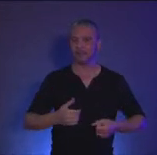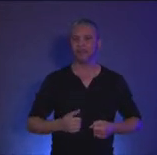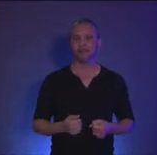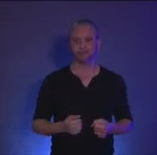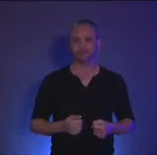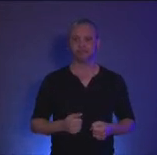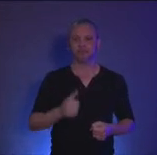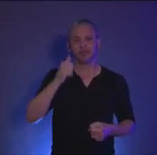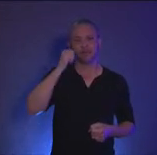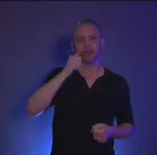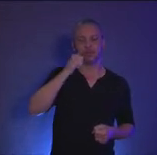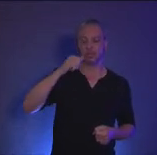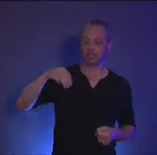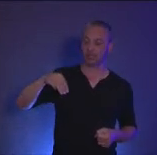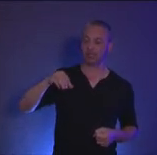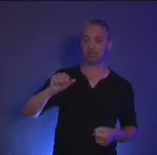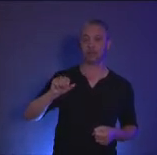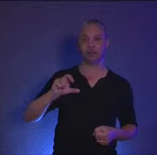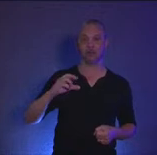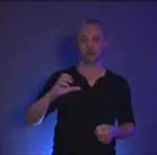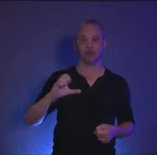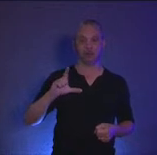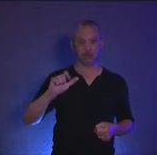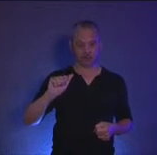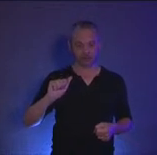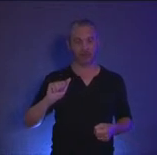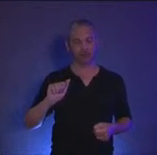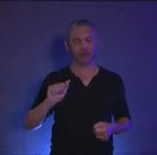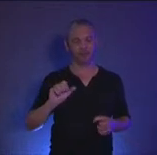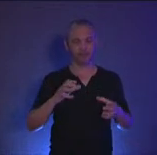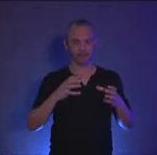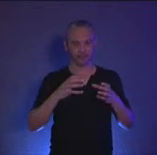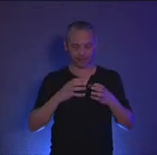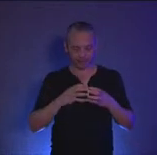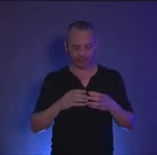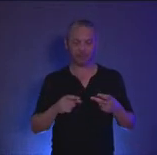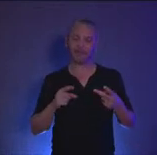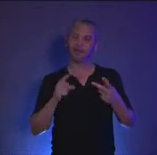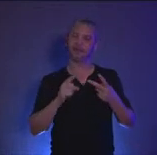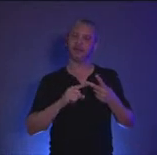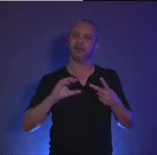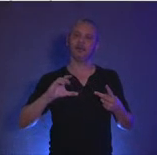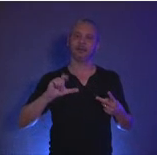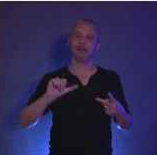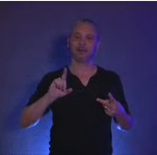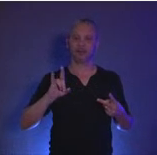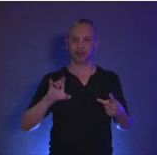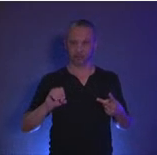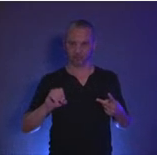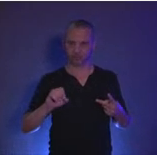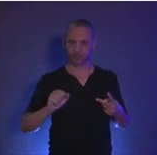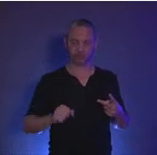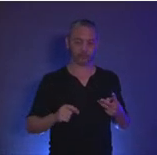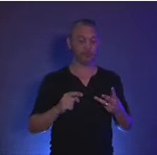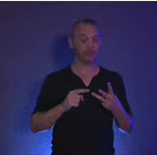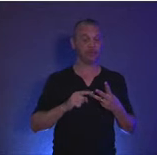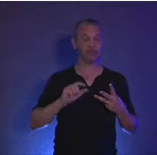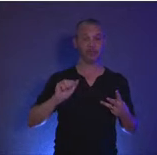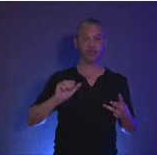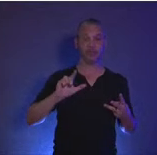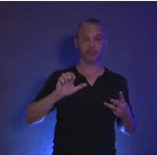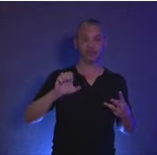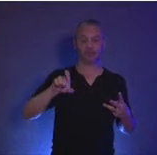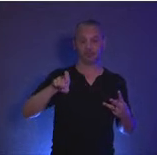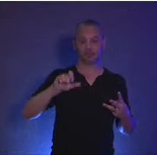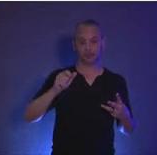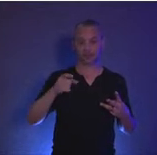A Marcela Tosi, ela faz parte da equipe de cotidiano, e o Cláudio também. E o Alexandre, que deve,